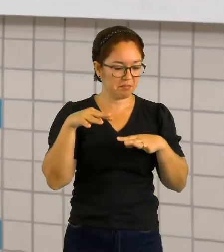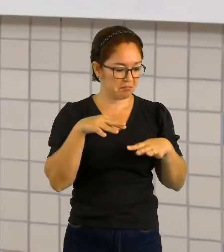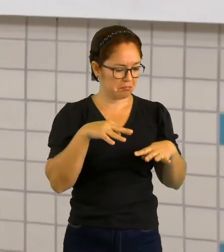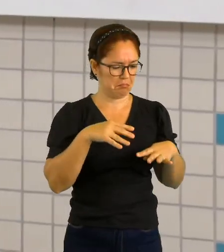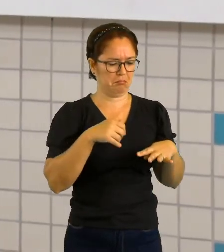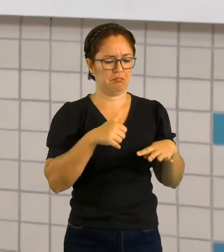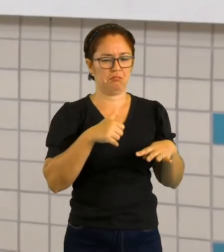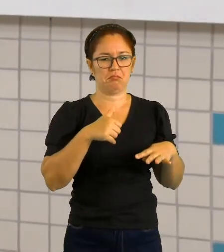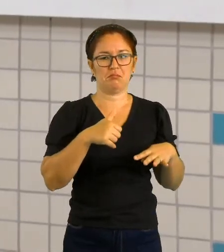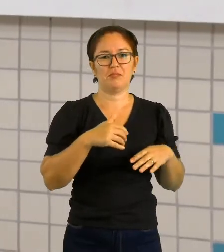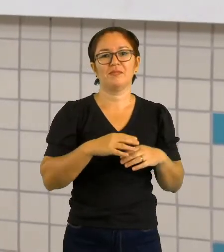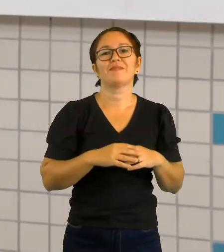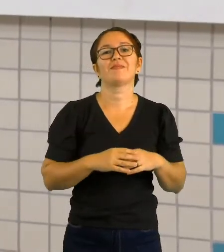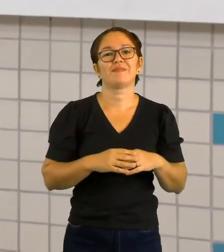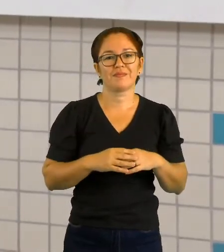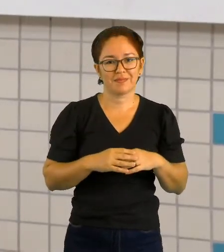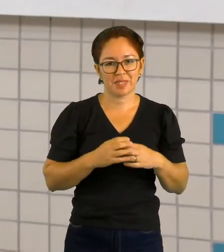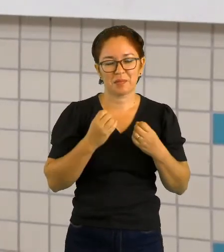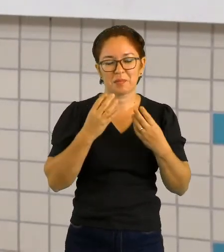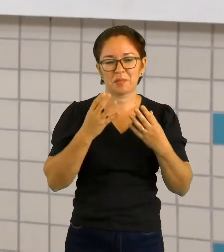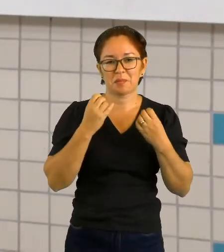tudo a ver com a nossa escrita